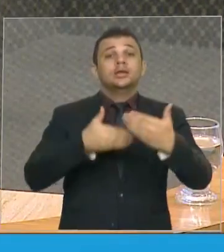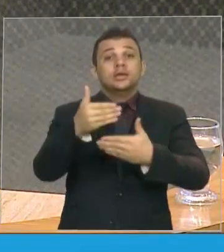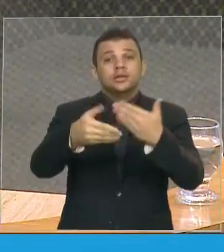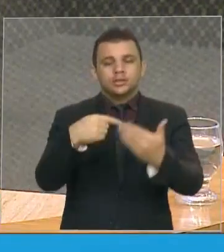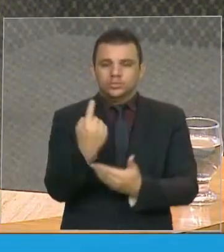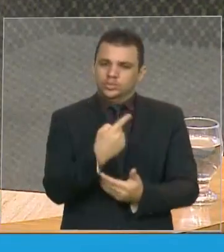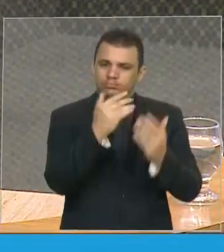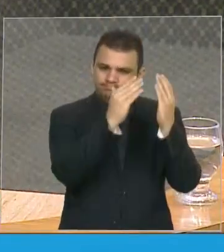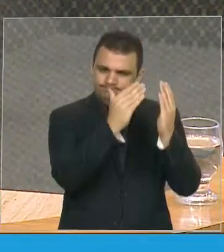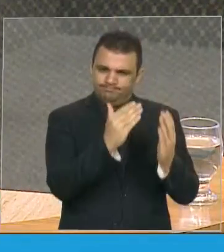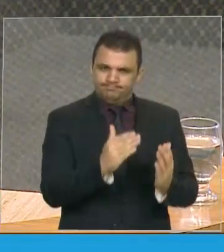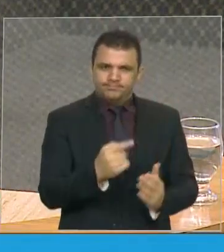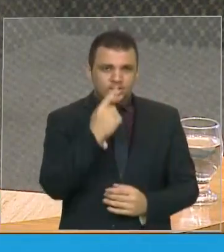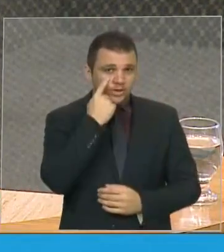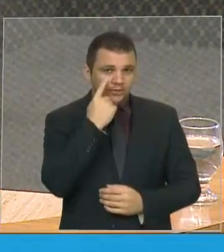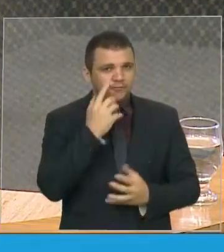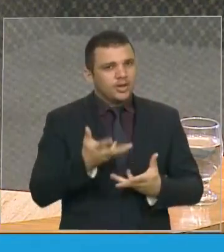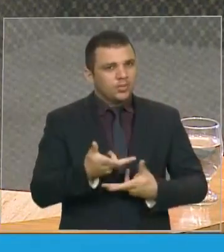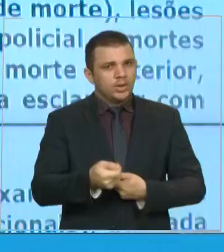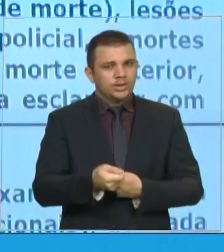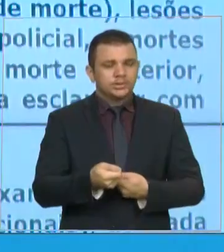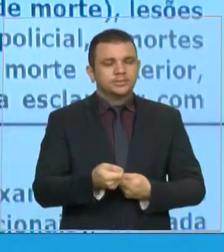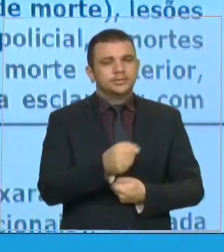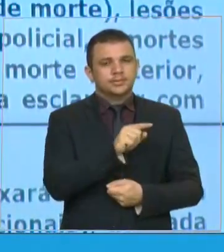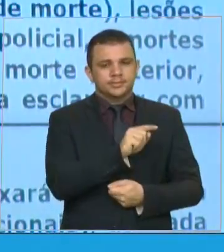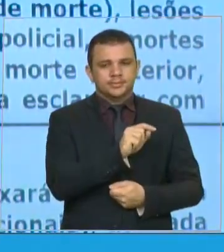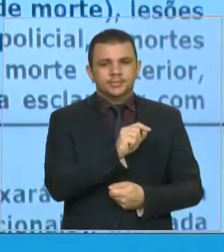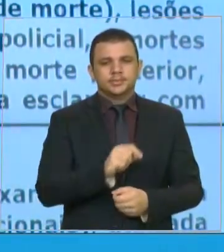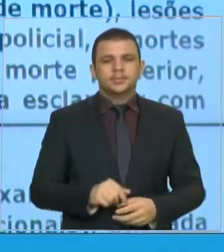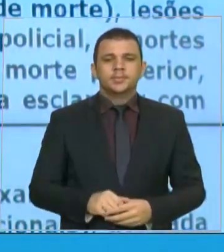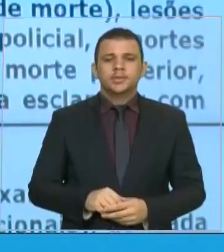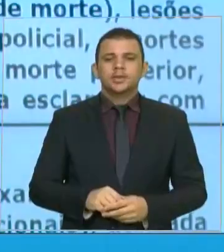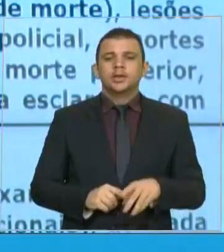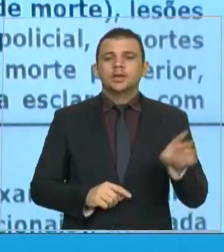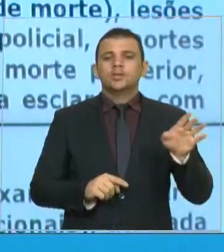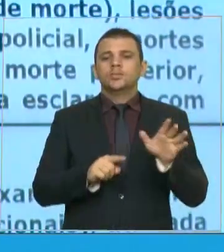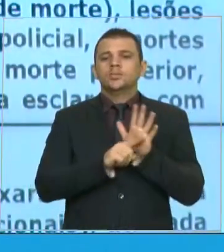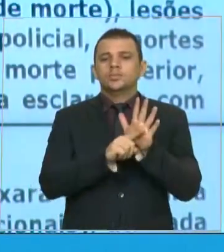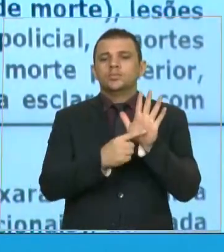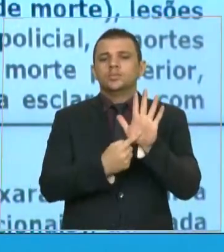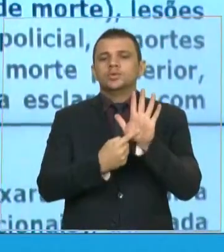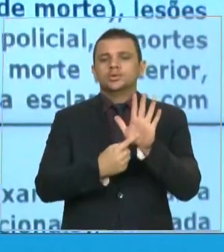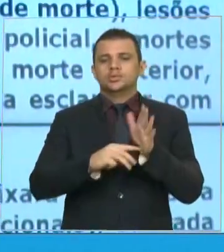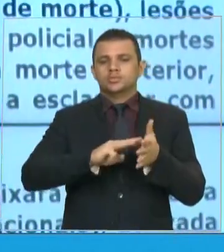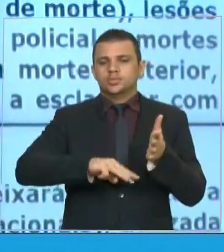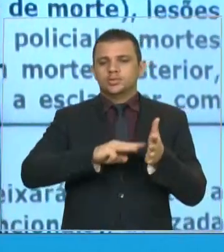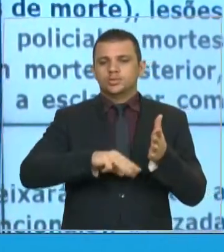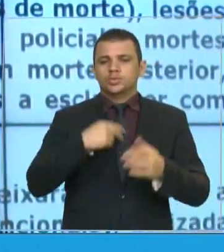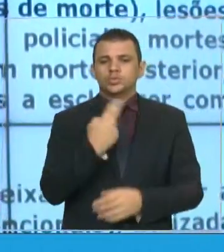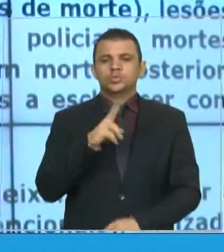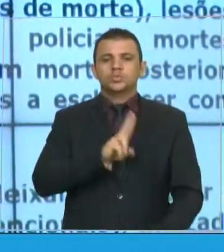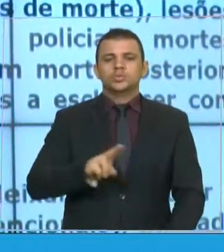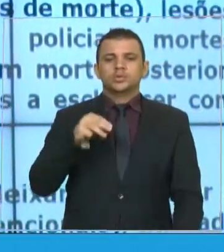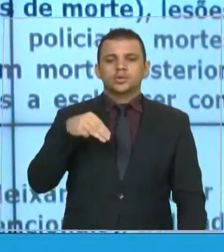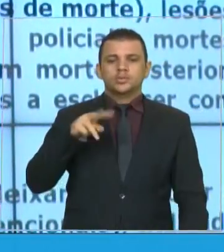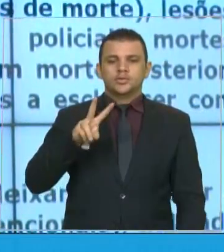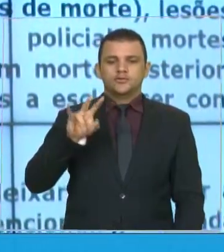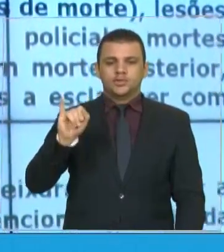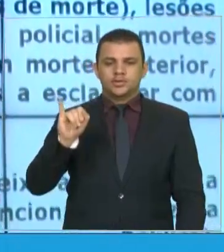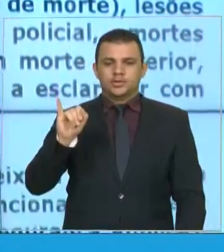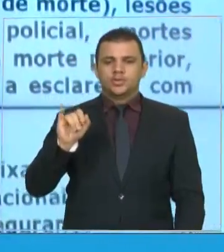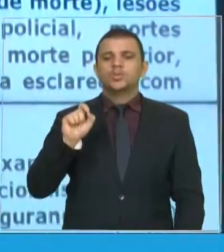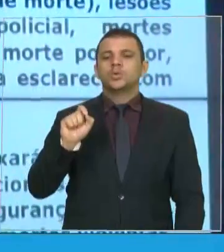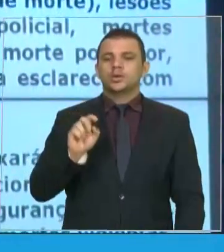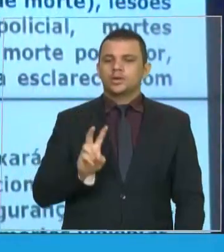é o diagnóstico criminal. Essa é a metodologia, a gente usa a metodologia MVI, Mortes Violentas